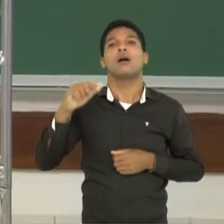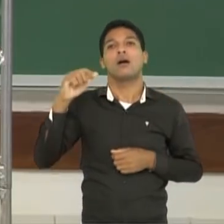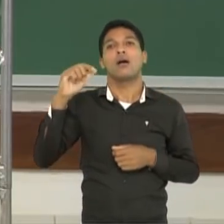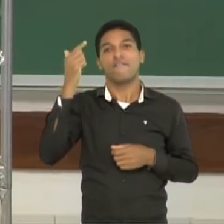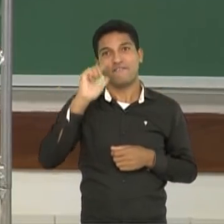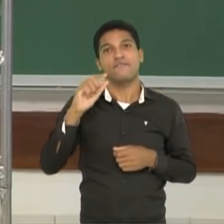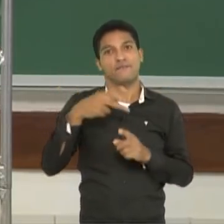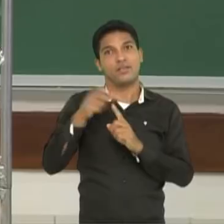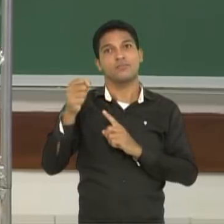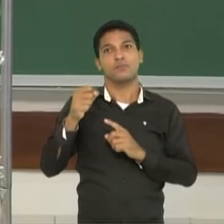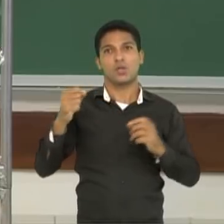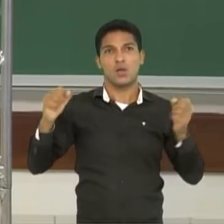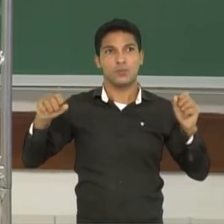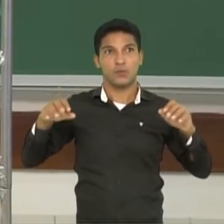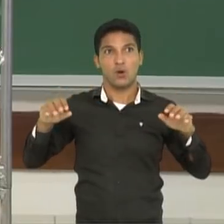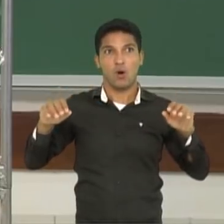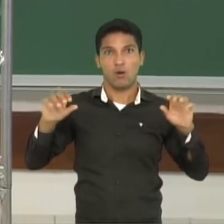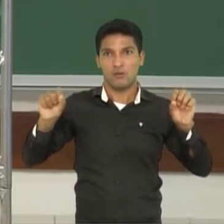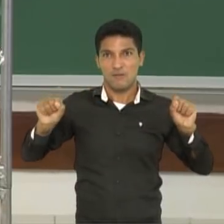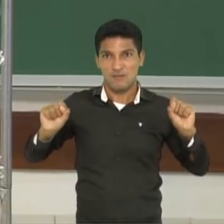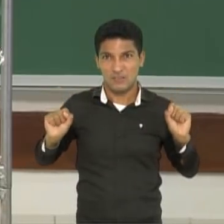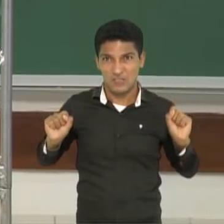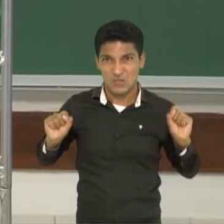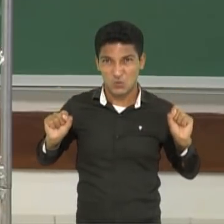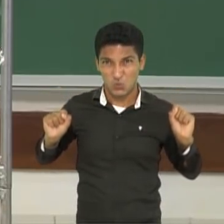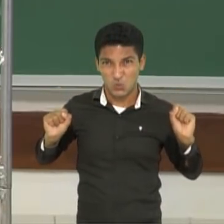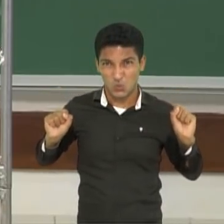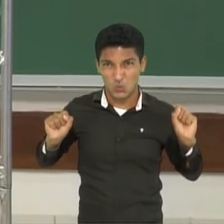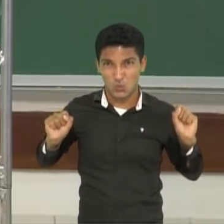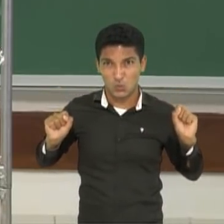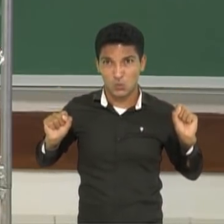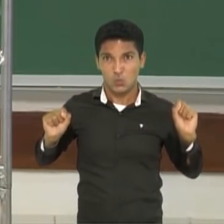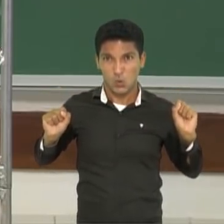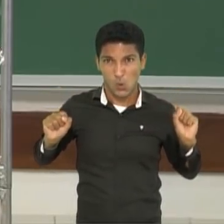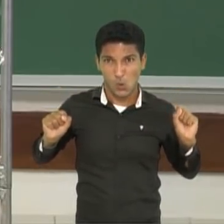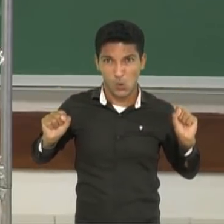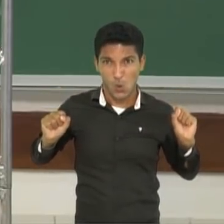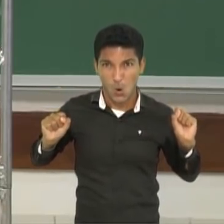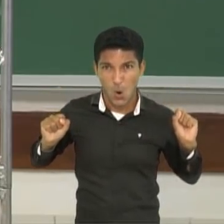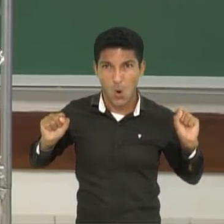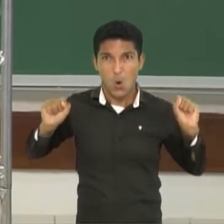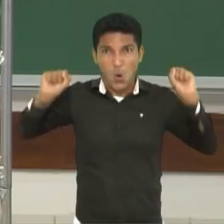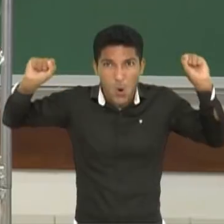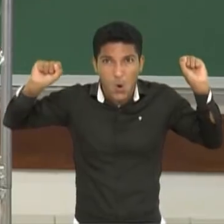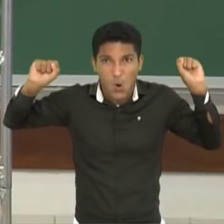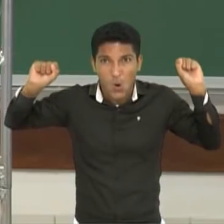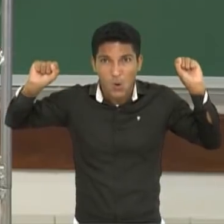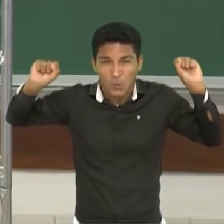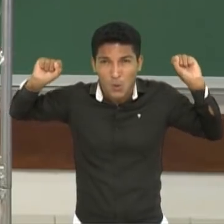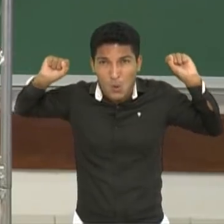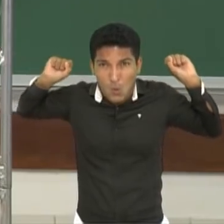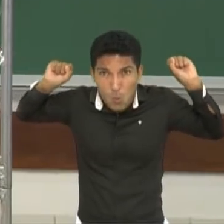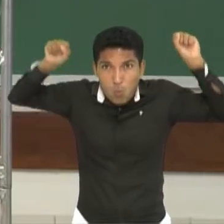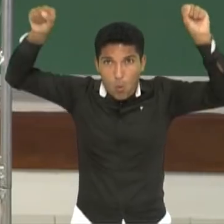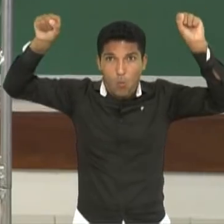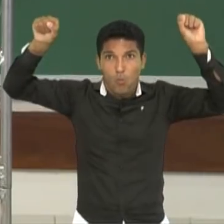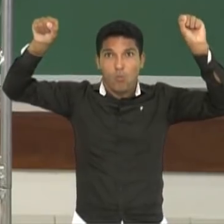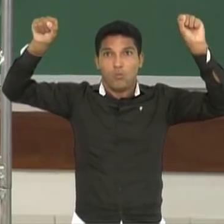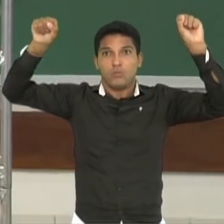objetivo: estabelecer uma marca de menor tempo para percorrer, né? Para fazer o percurso, ok?